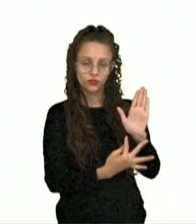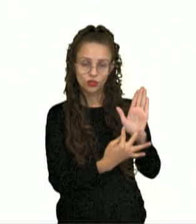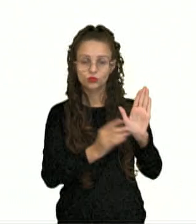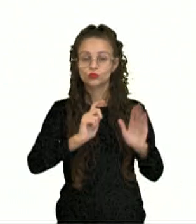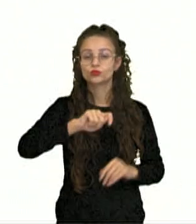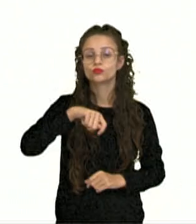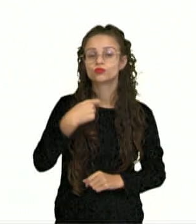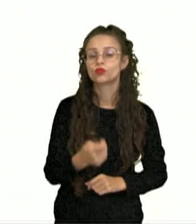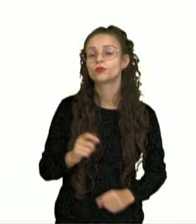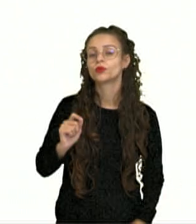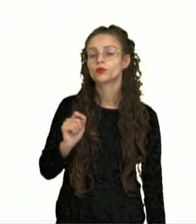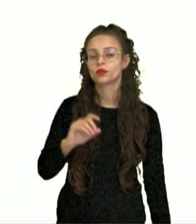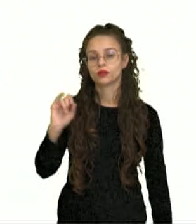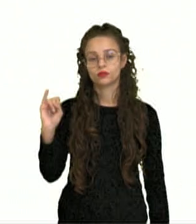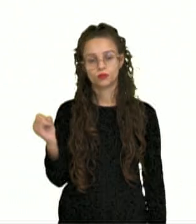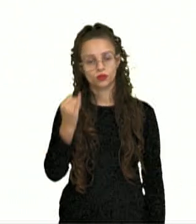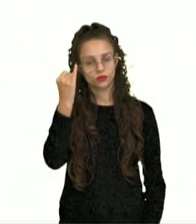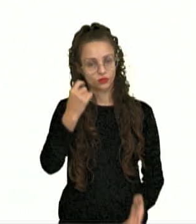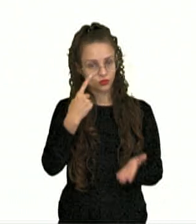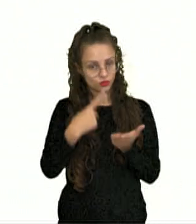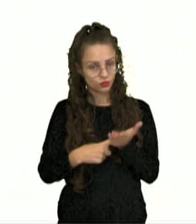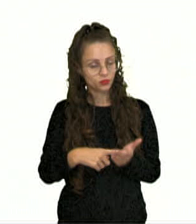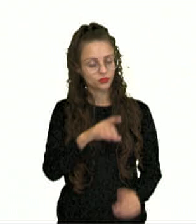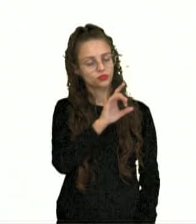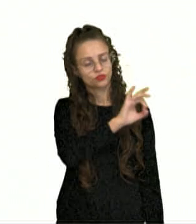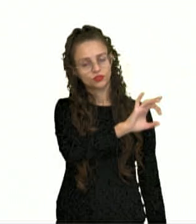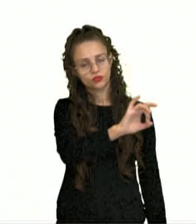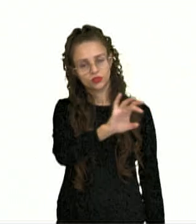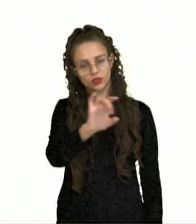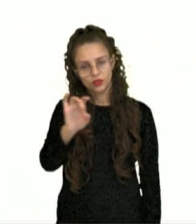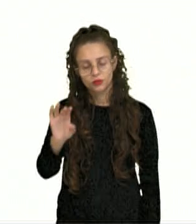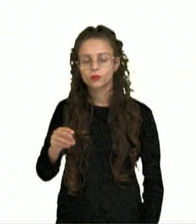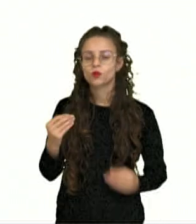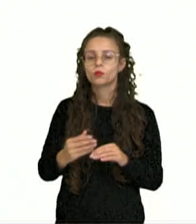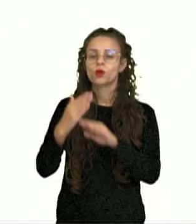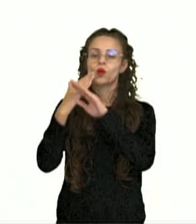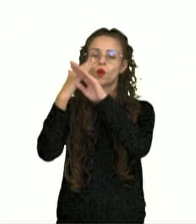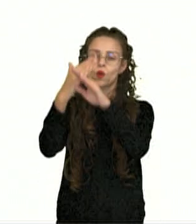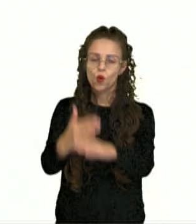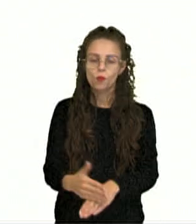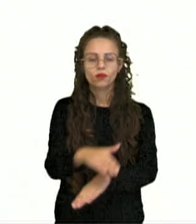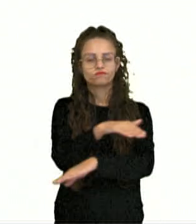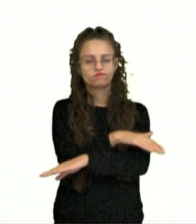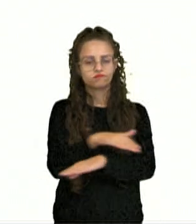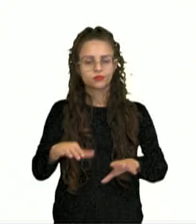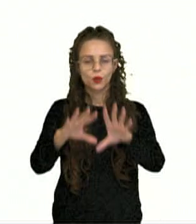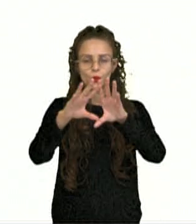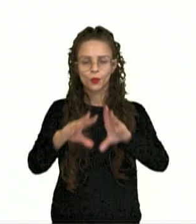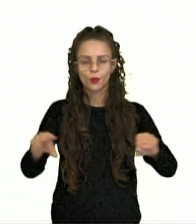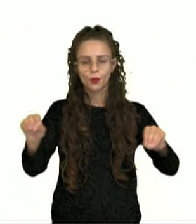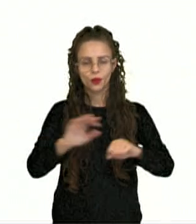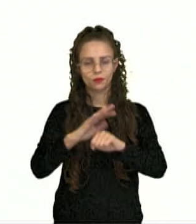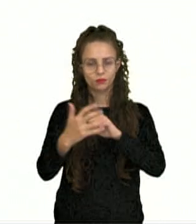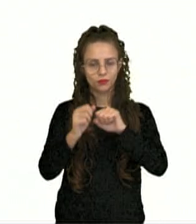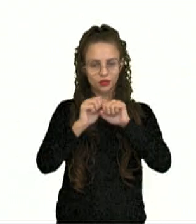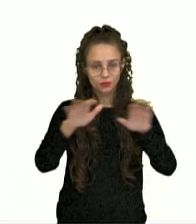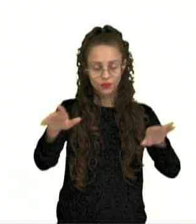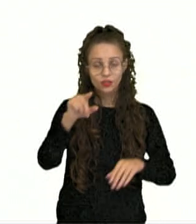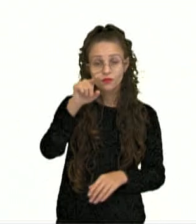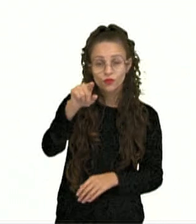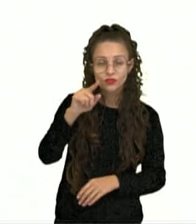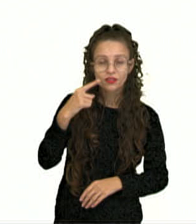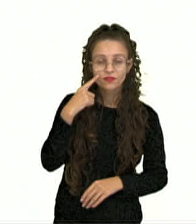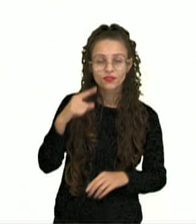a importância do compromisso individual no combate à pandemia. Então, você já lendo a linha fina, você já tem uma